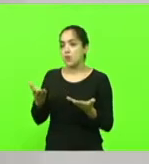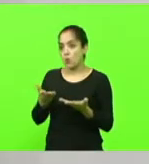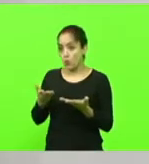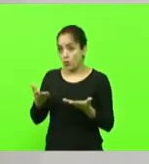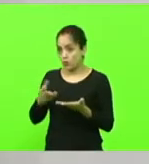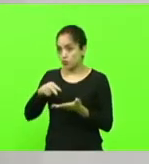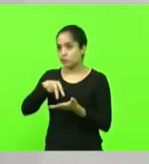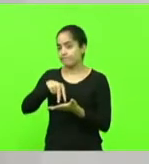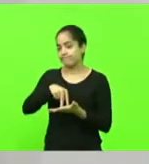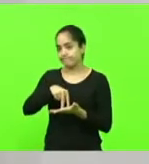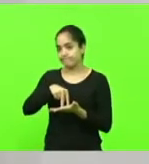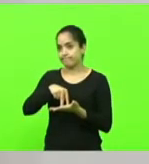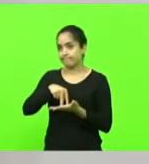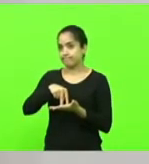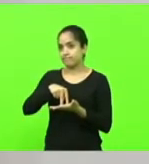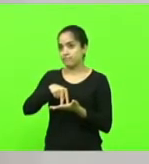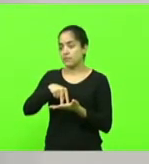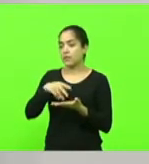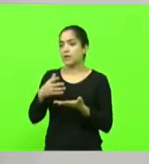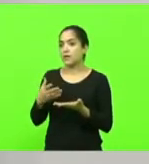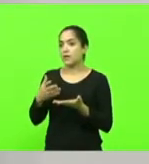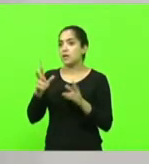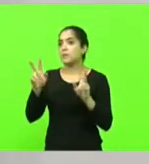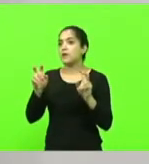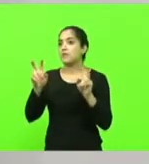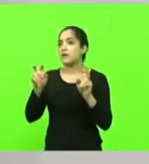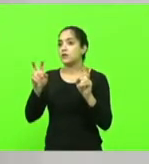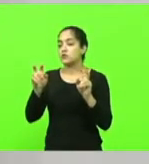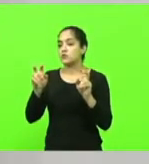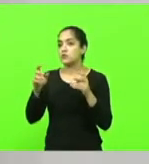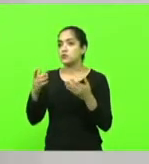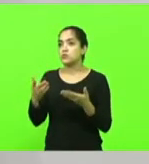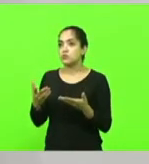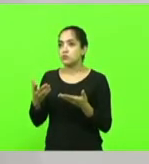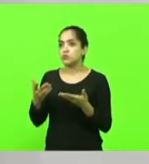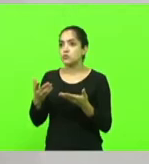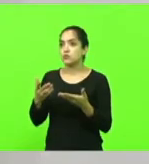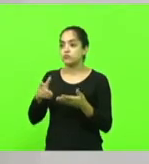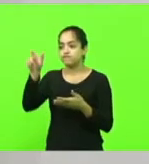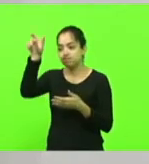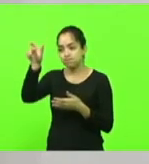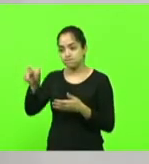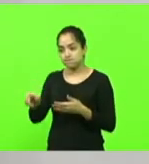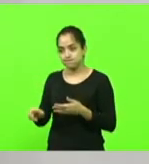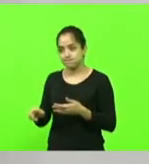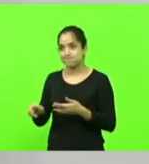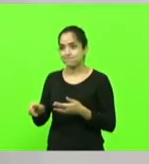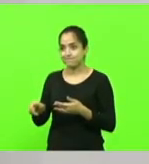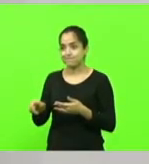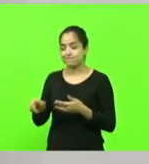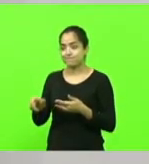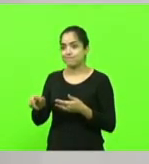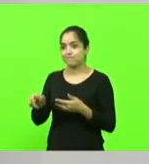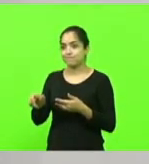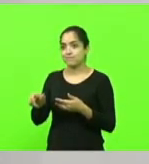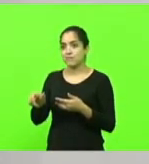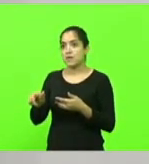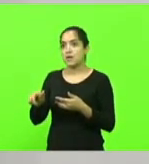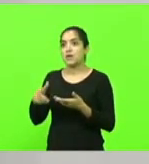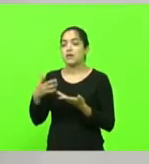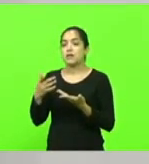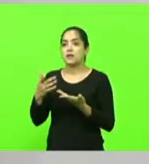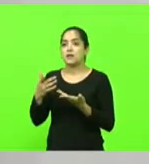para falar também de um político que se foi no domingo. E